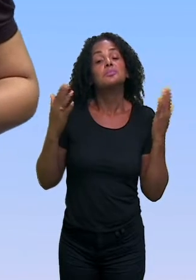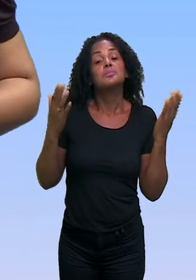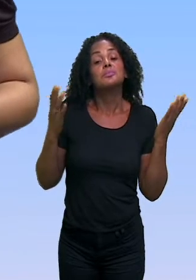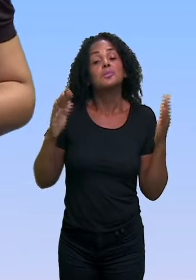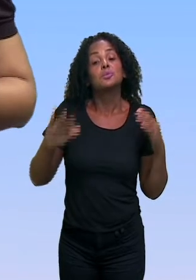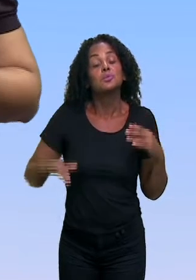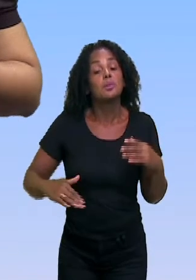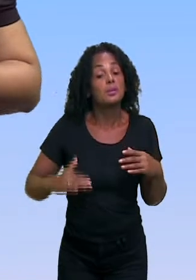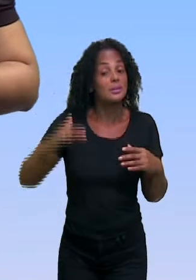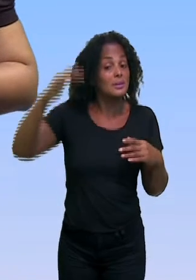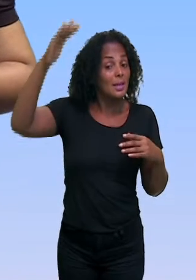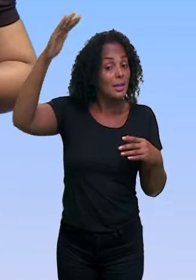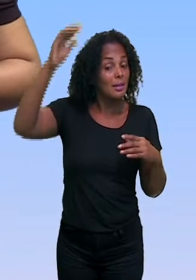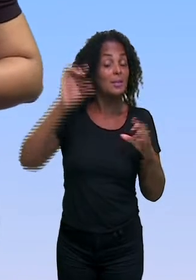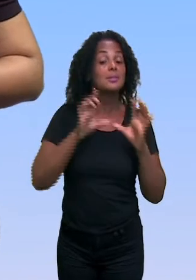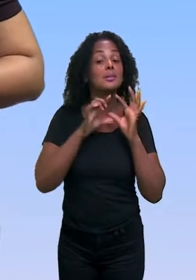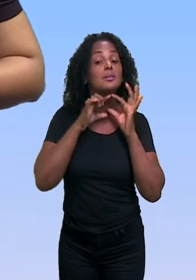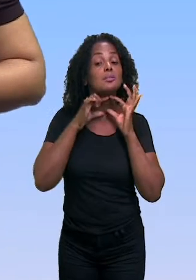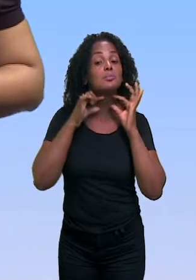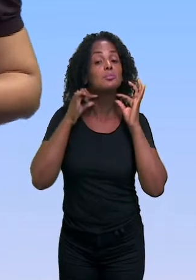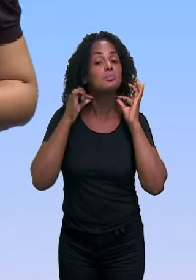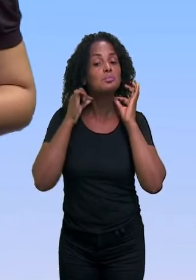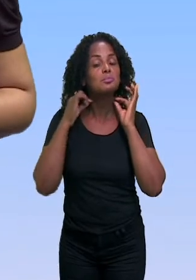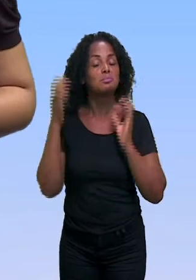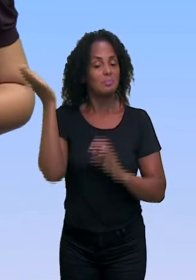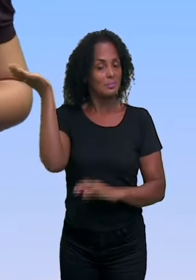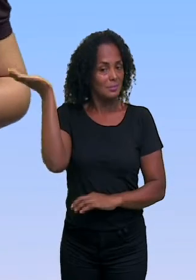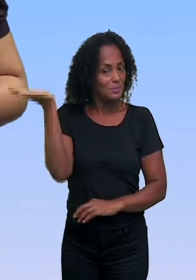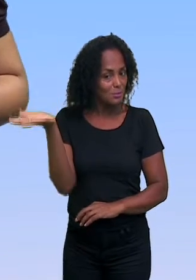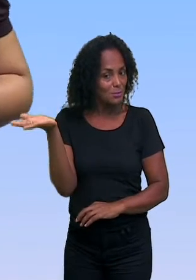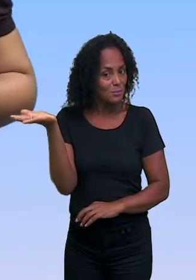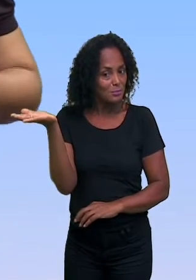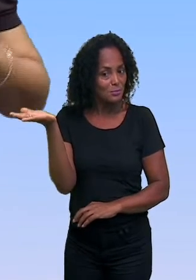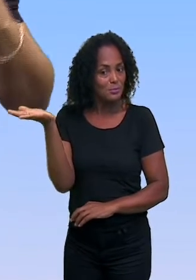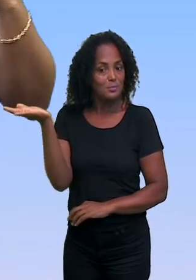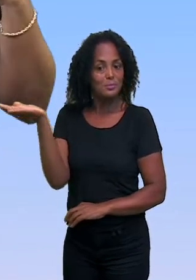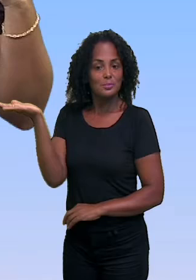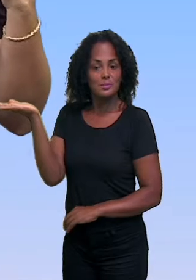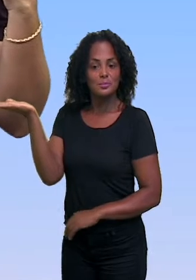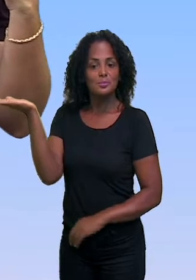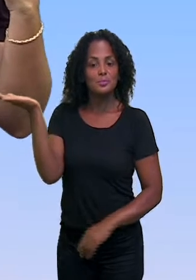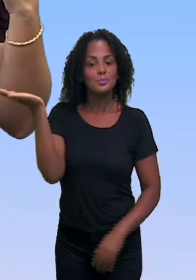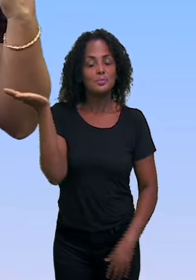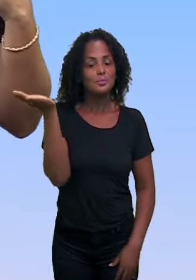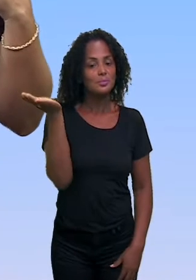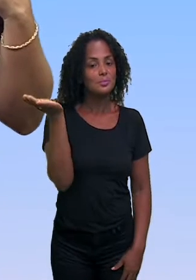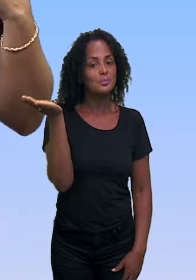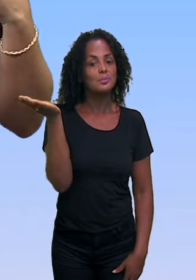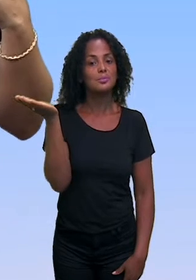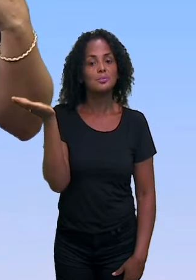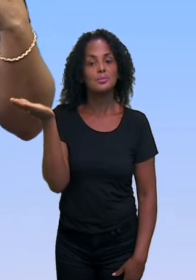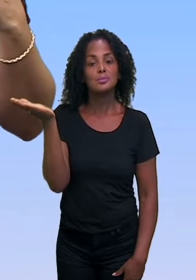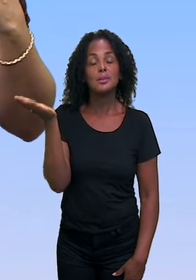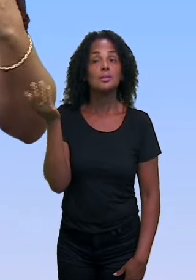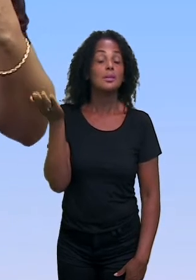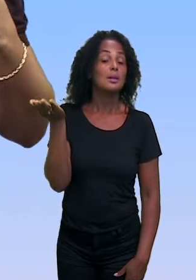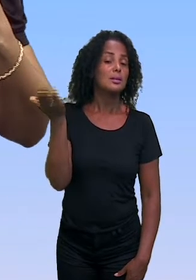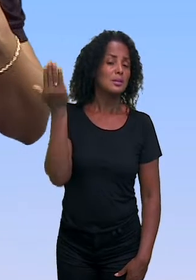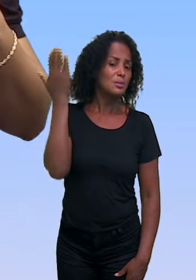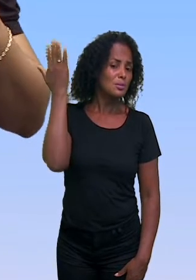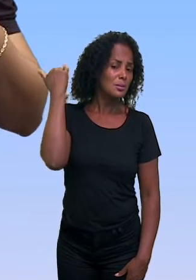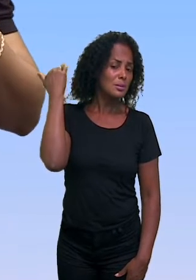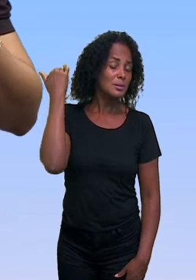Where quando eu crescer eu posso ser um garçom pois na tela anterior nós temos quero que